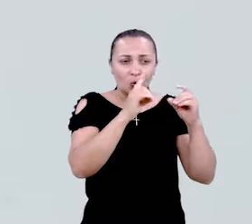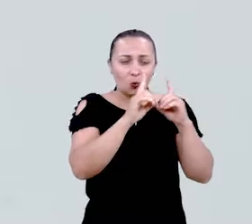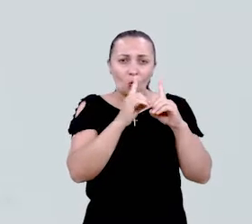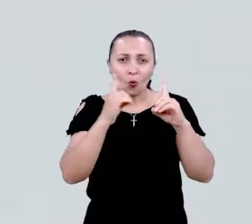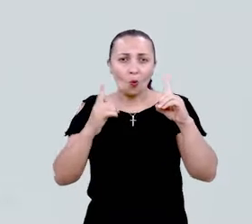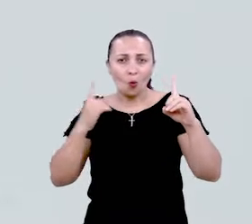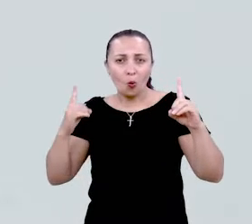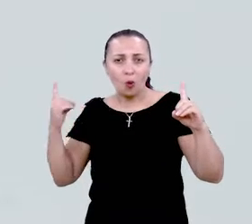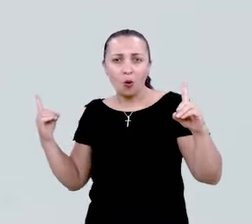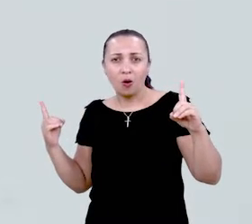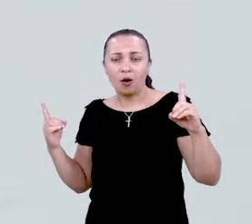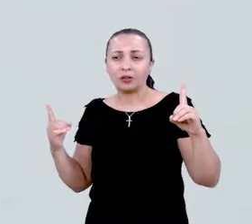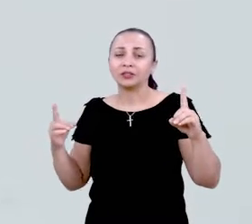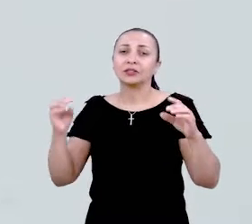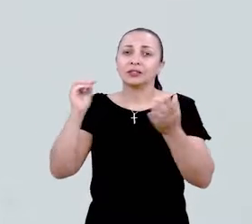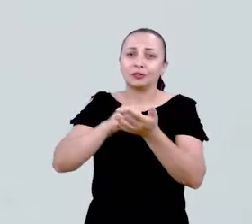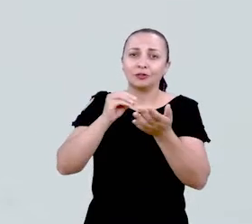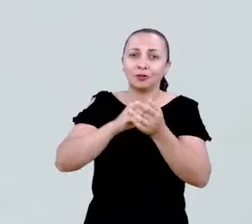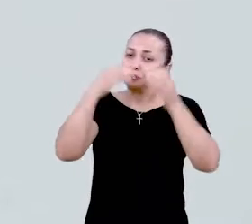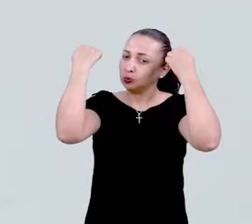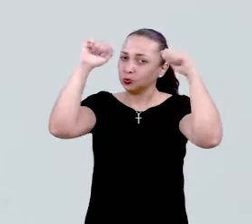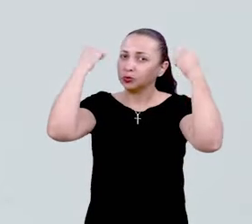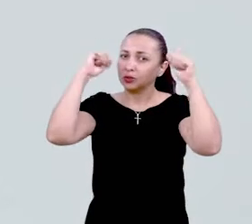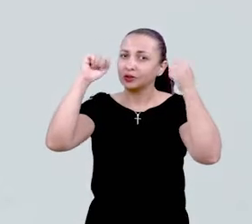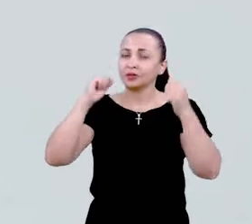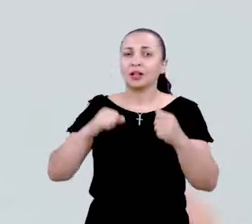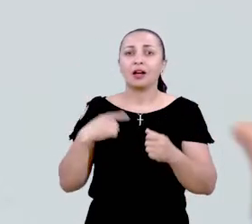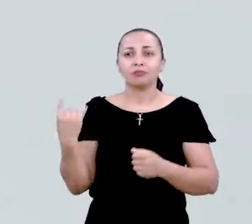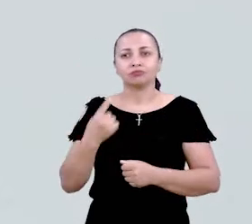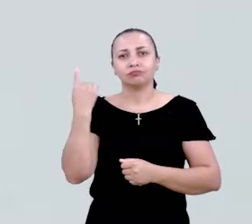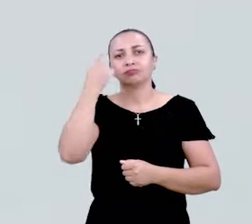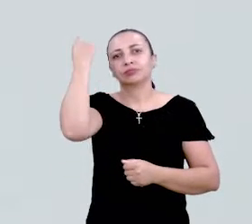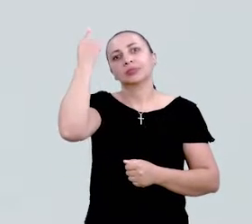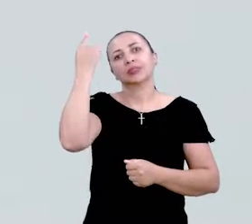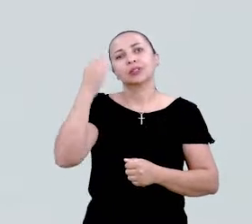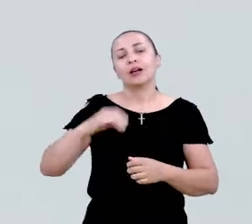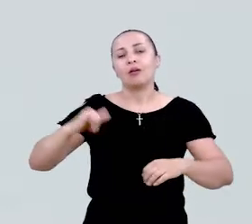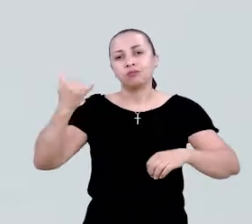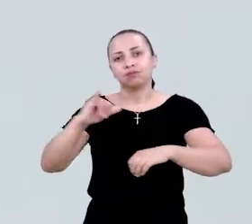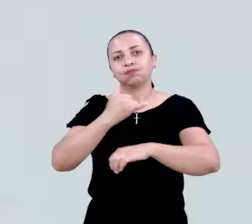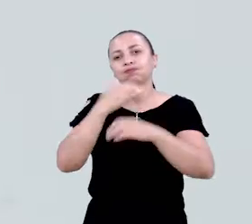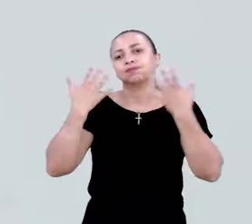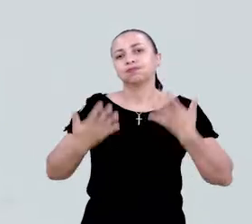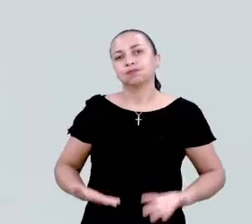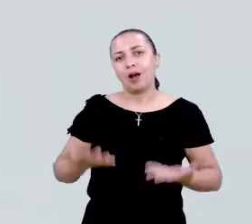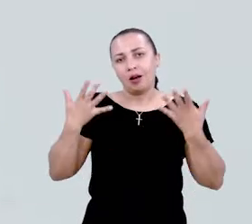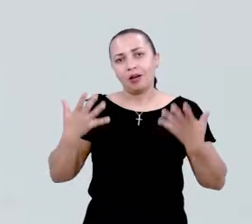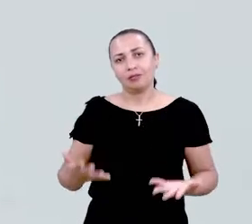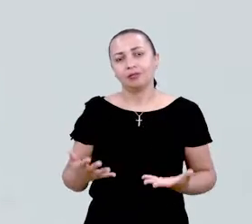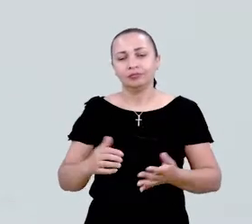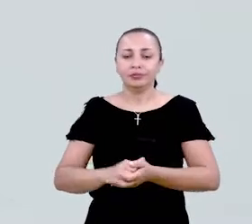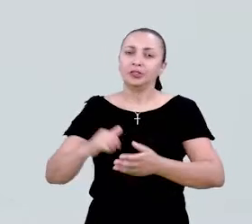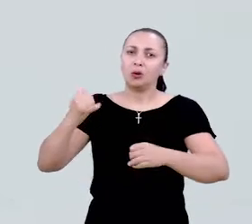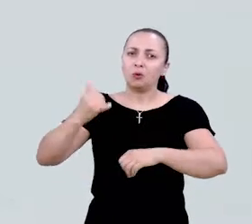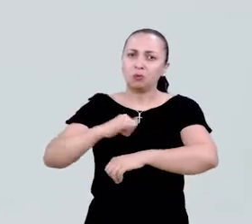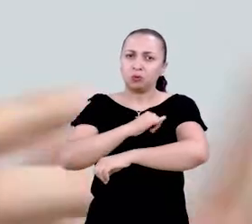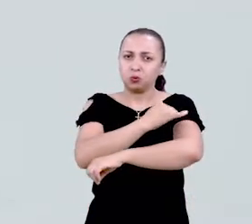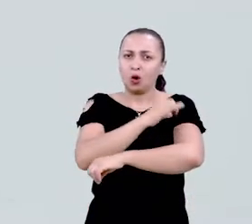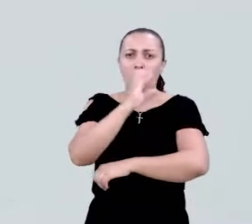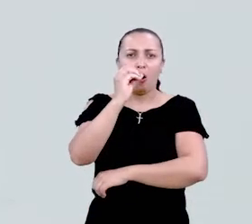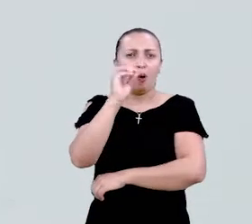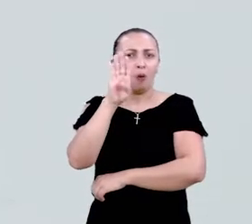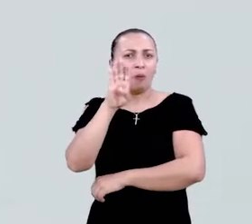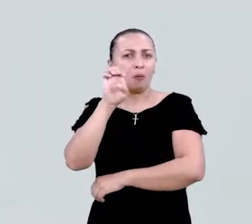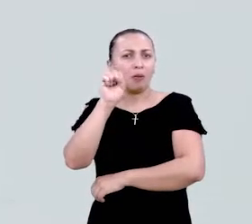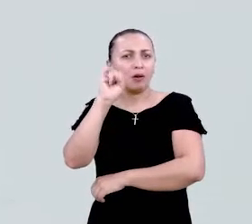seguramente, e a falta de atividade física, aumentaram substancialmente de peso. Bem, e a obesidade, ela traz